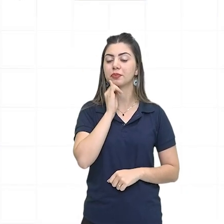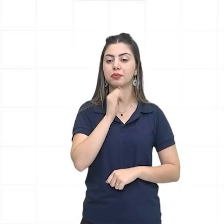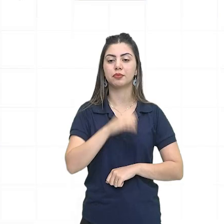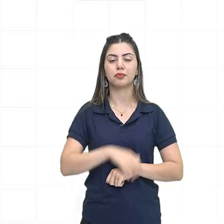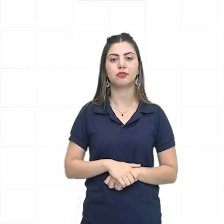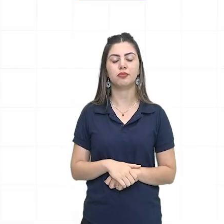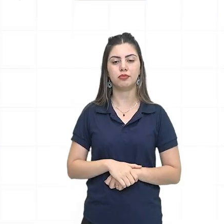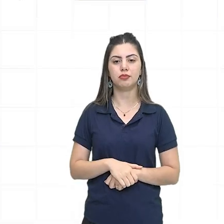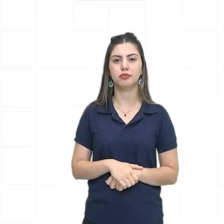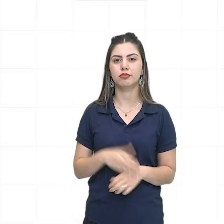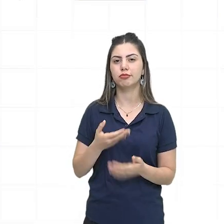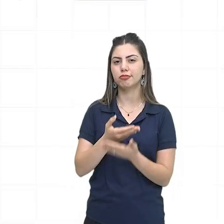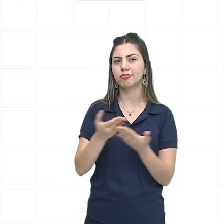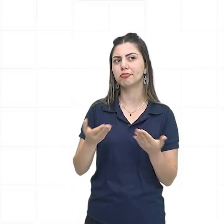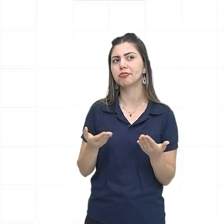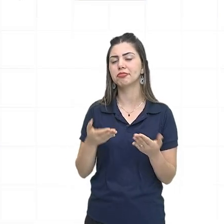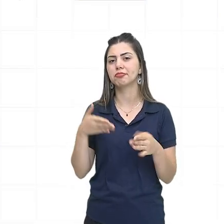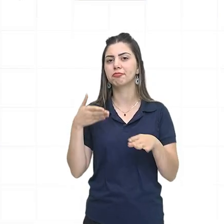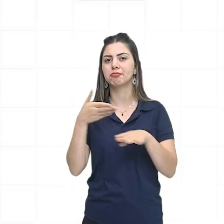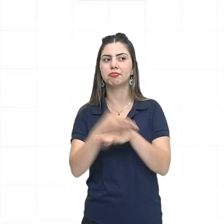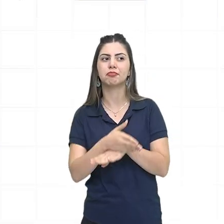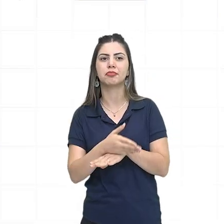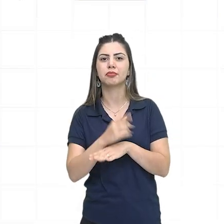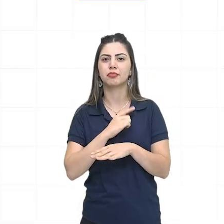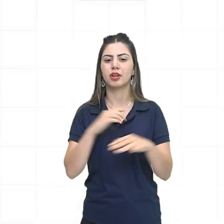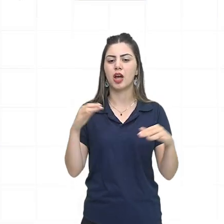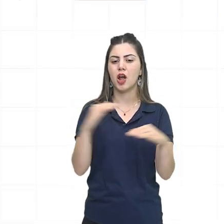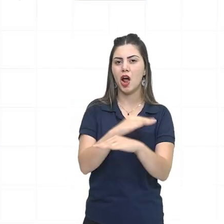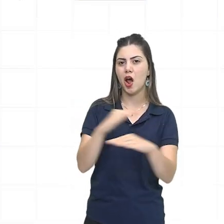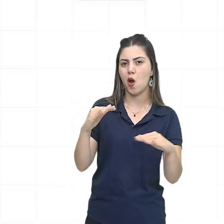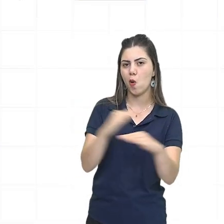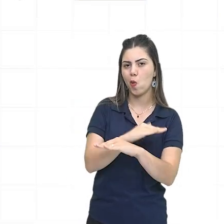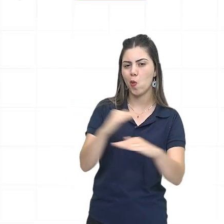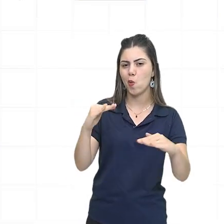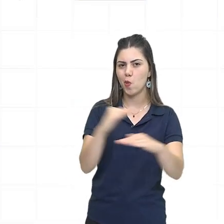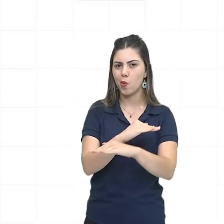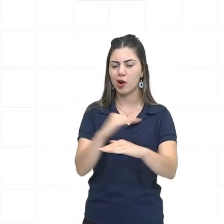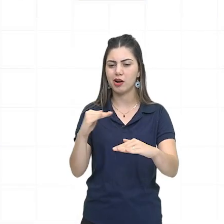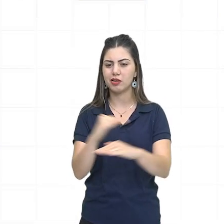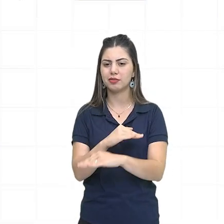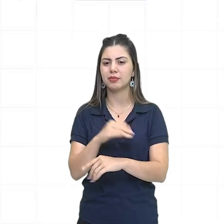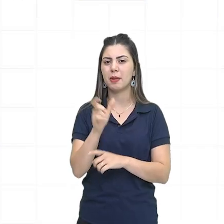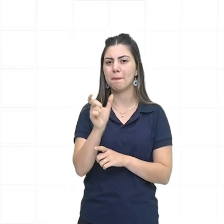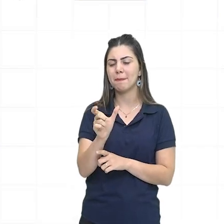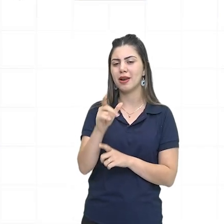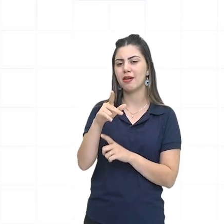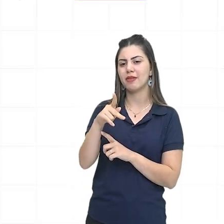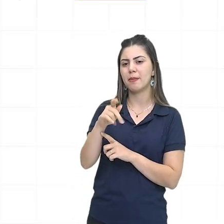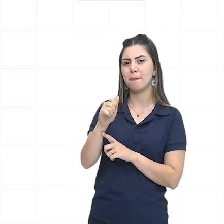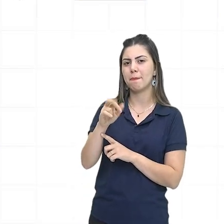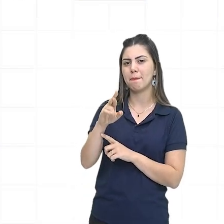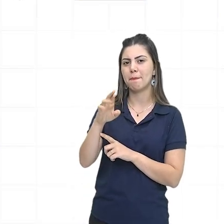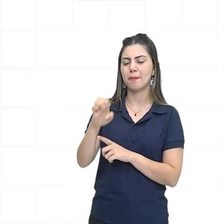exemplo, quando você vai aí no trânsito, aí nas grandes cidades, a palavra pare,